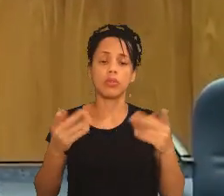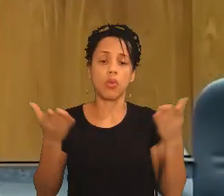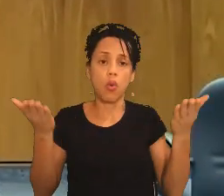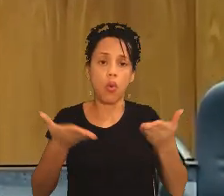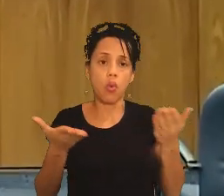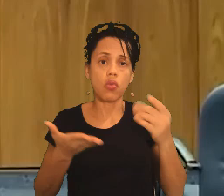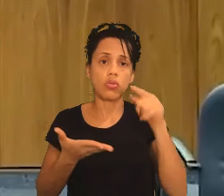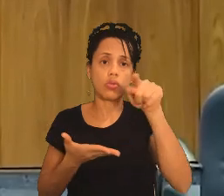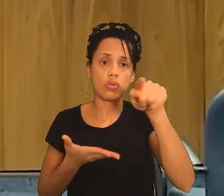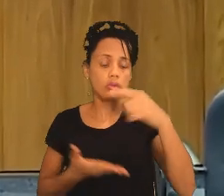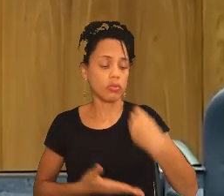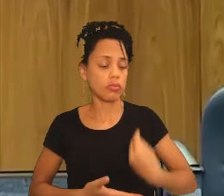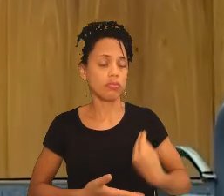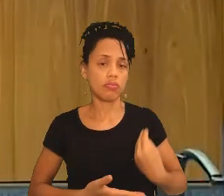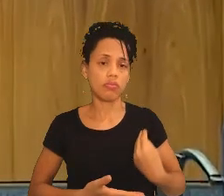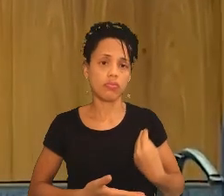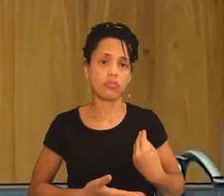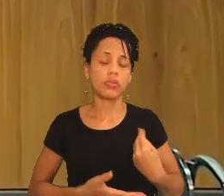sobre tudo isso.